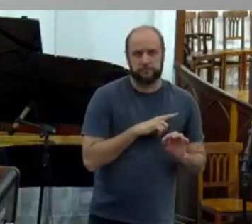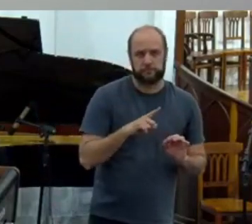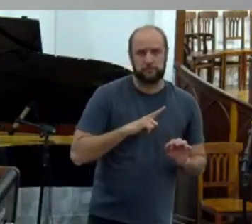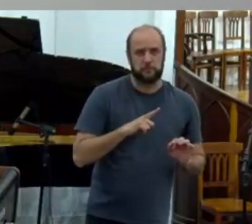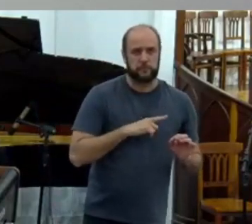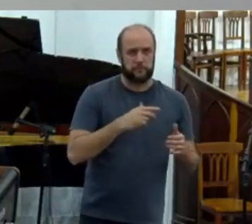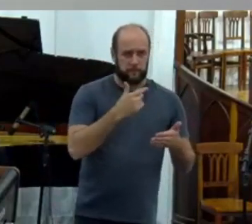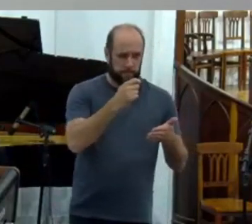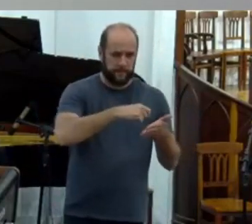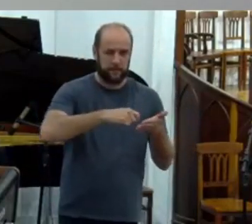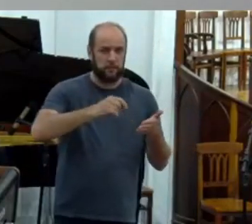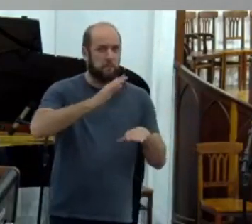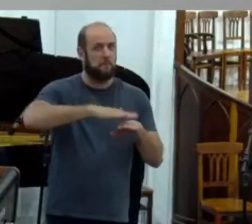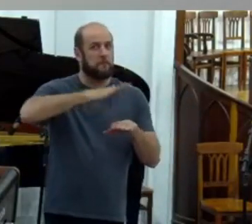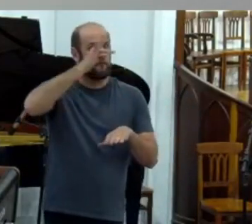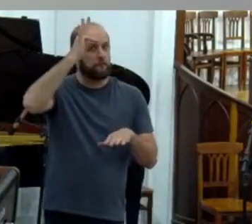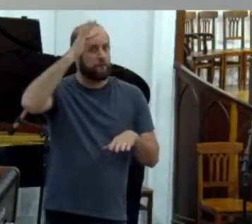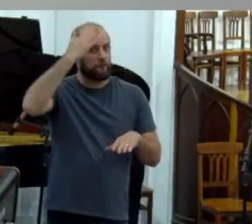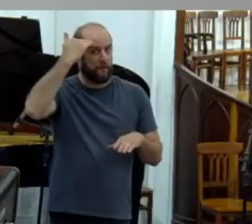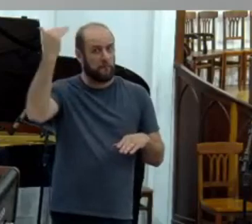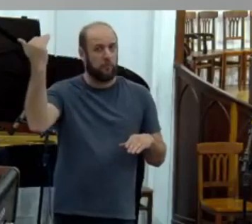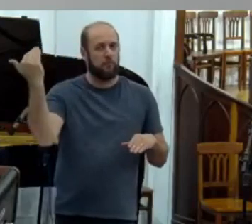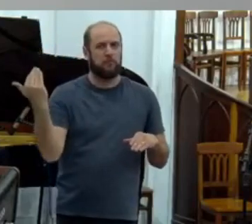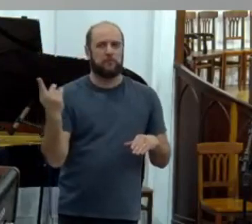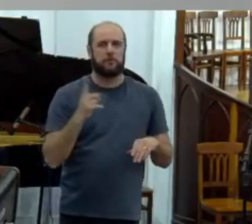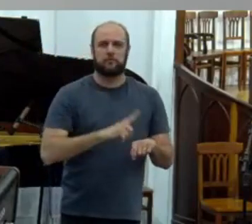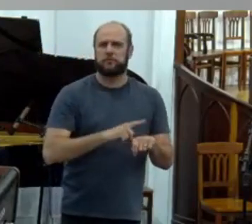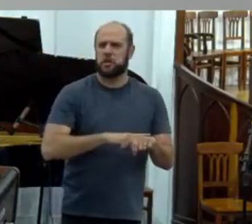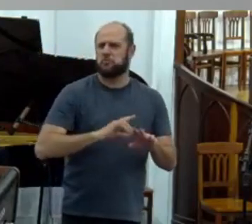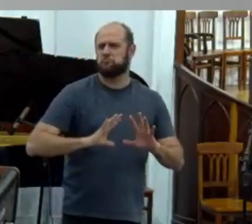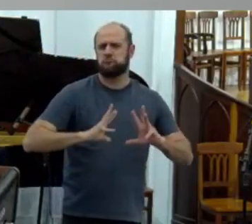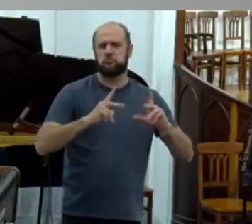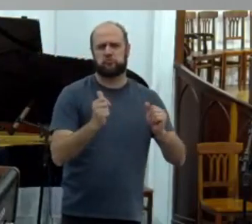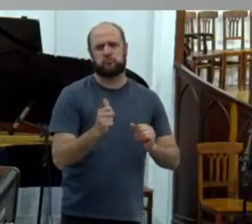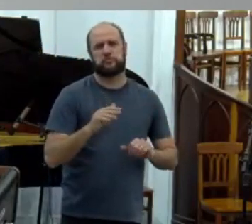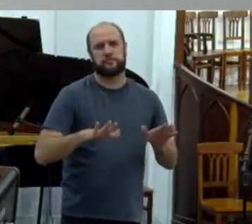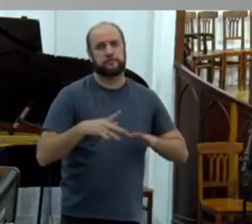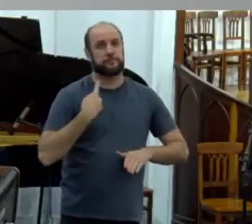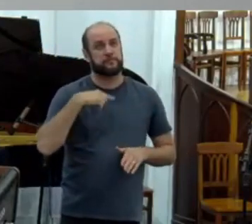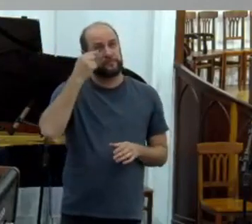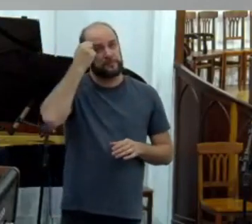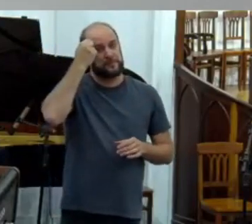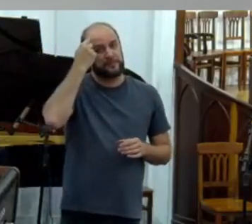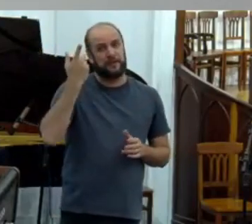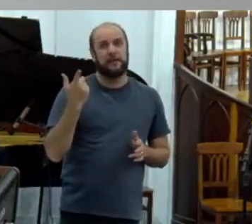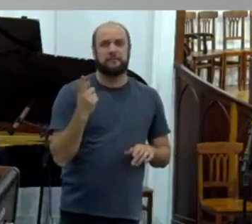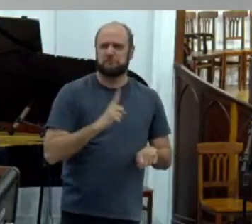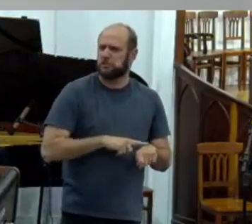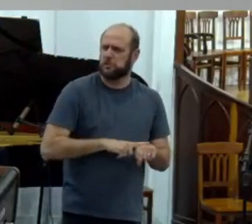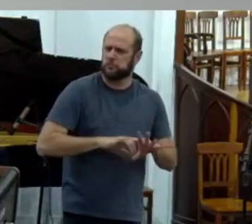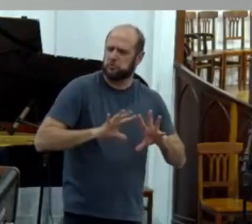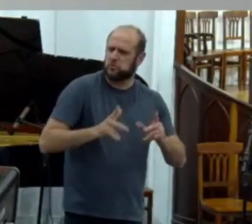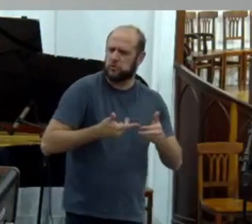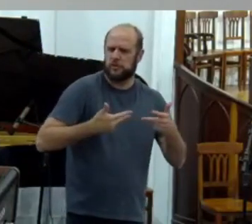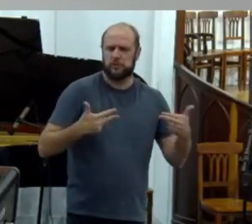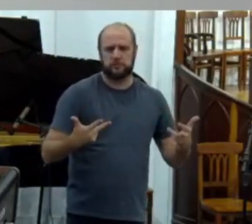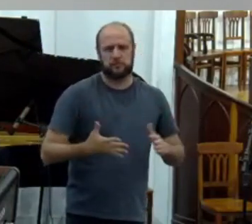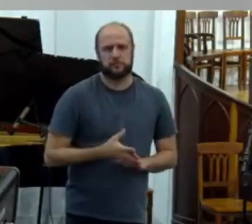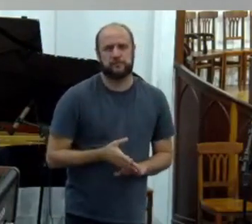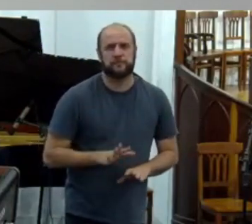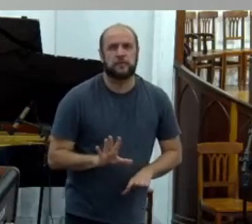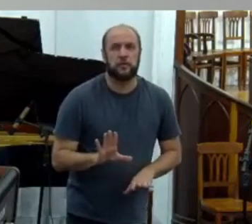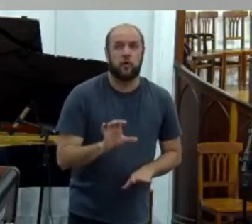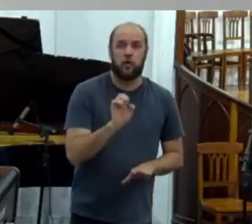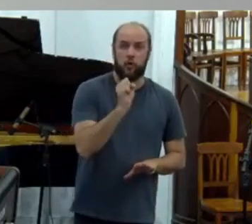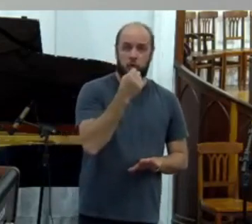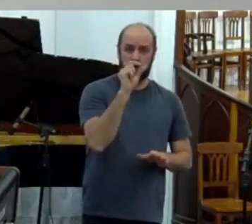de Salomão, que é há tempo para tudo, né? Pelo menos, muitas vezes nós pensamos a respeito disso. E com base nos primeiros